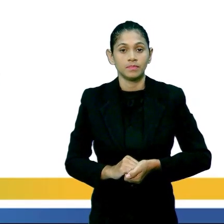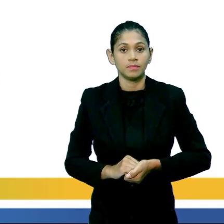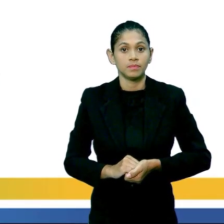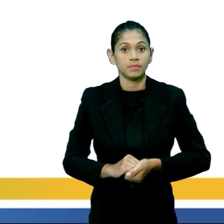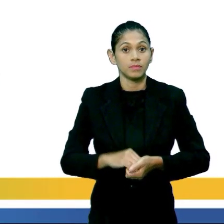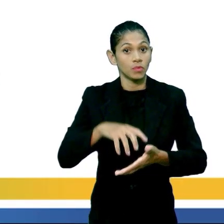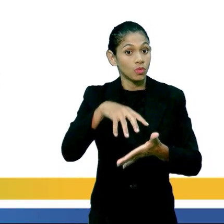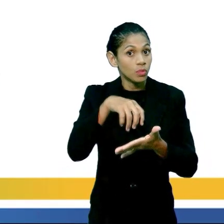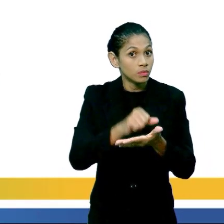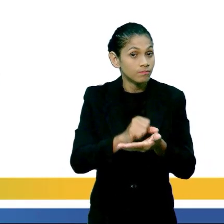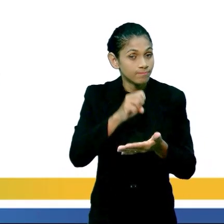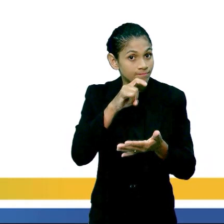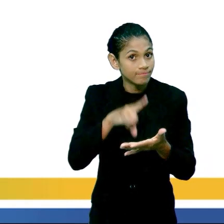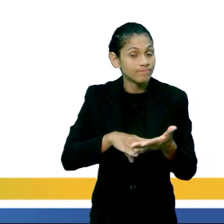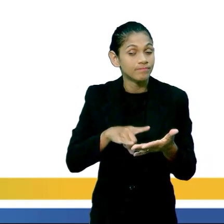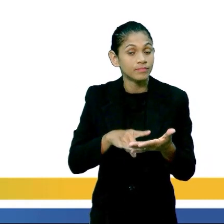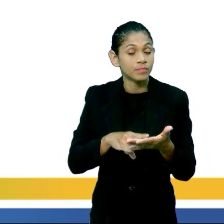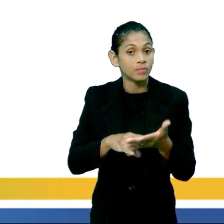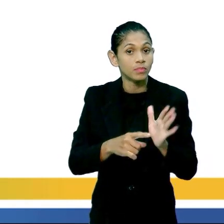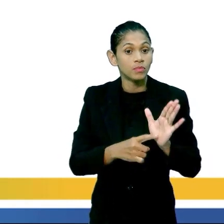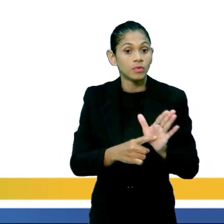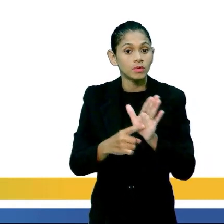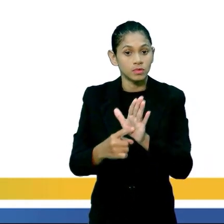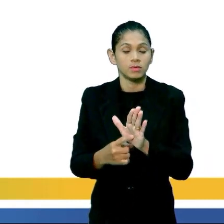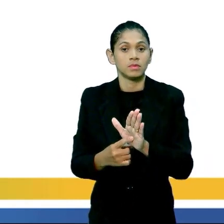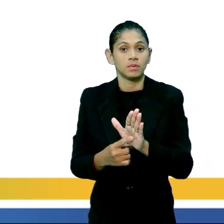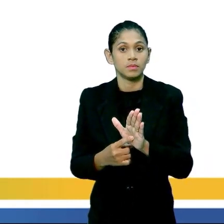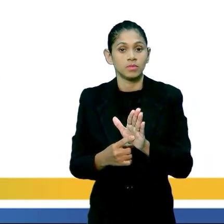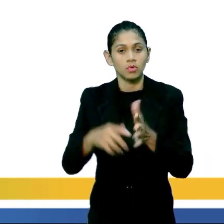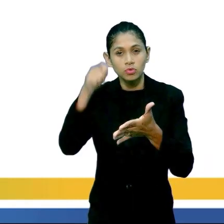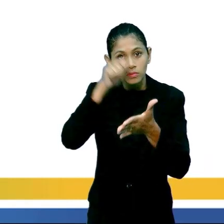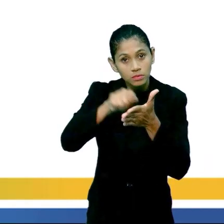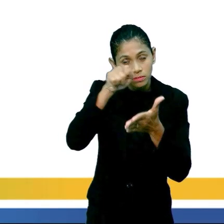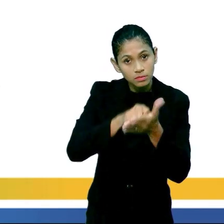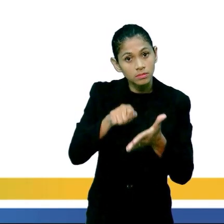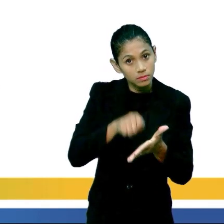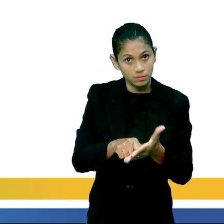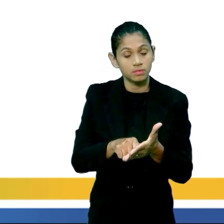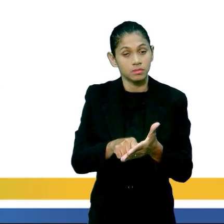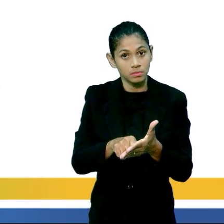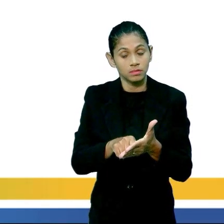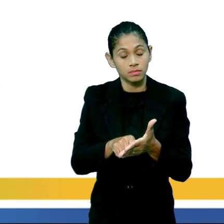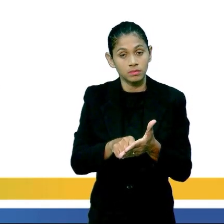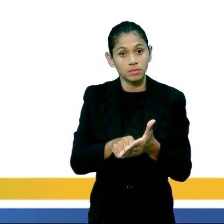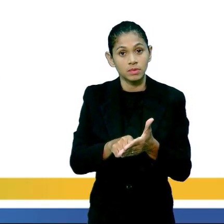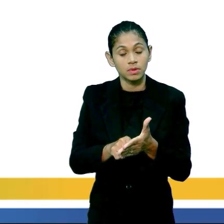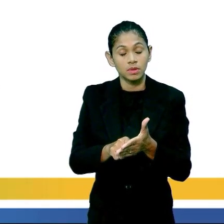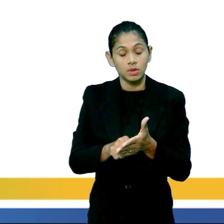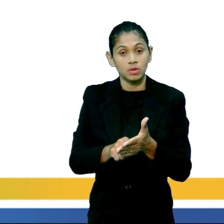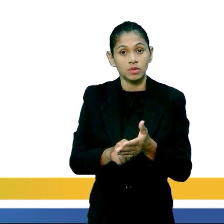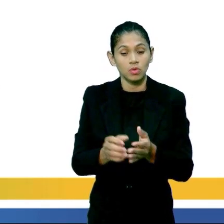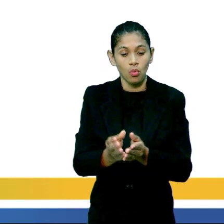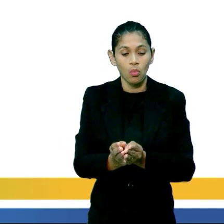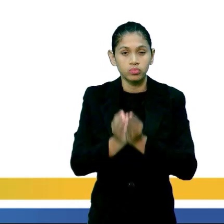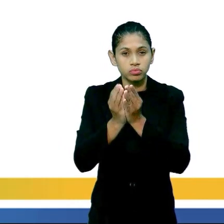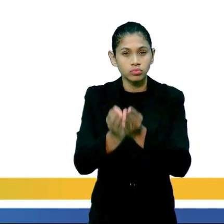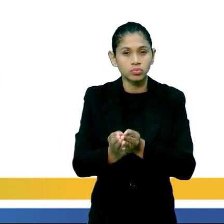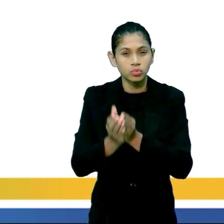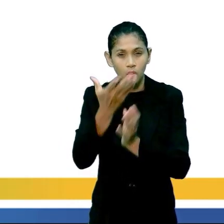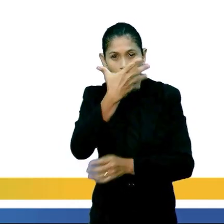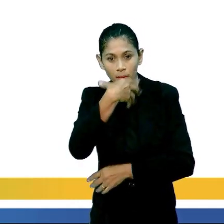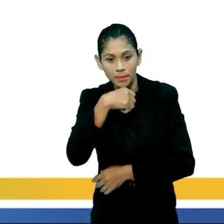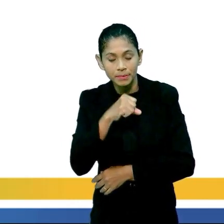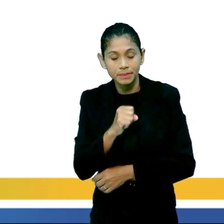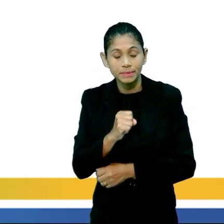registro efetuado pelo cronista está se referindo a um registro escrito. Então, os navegadores, eles sempre eram acompanhados de